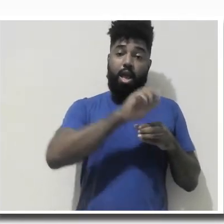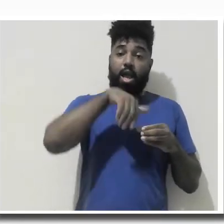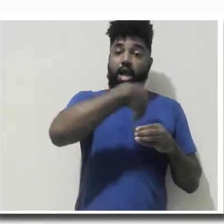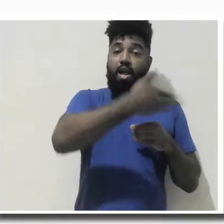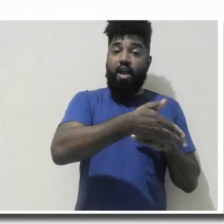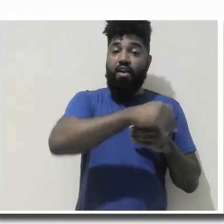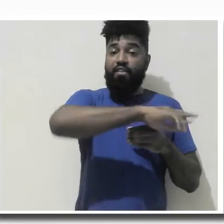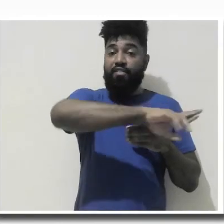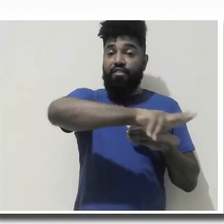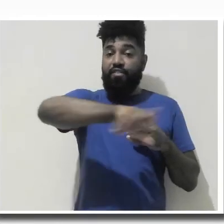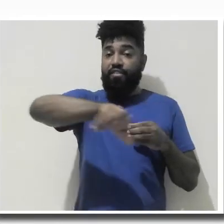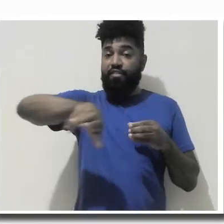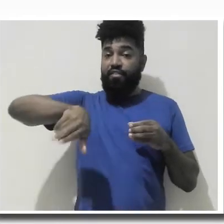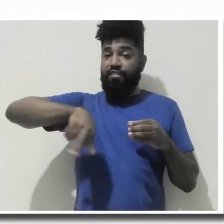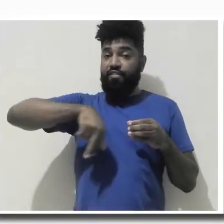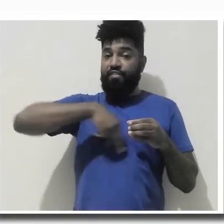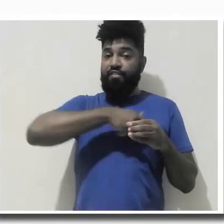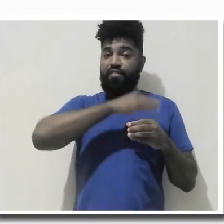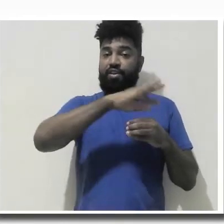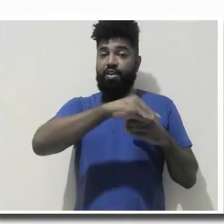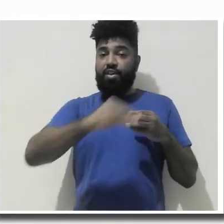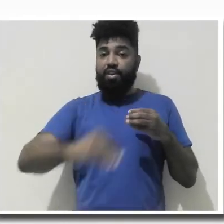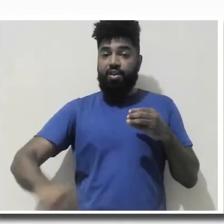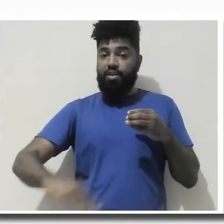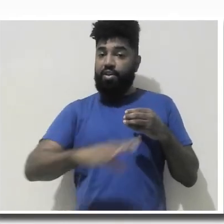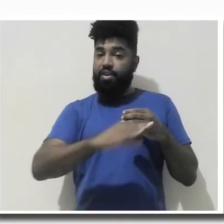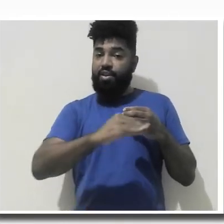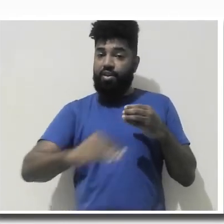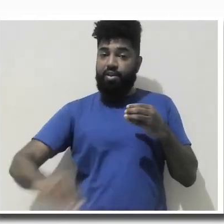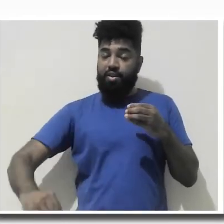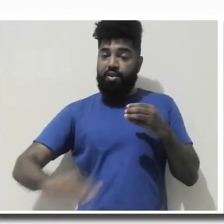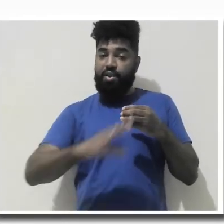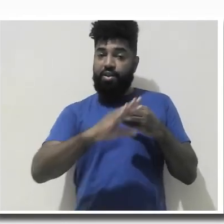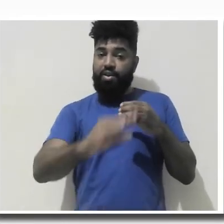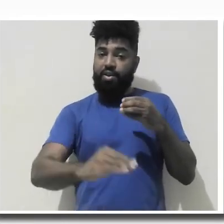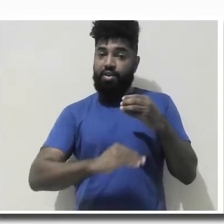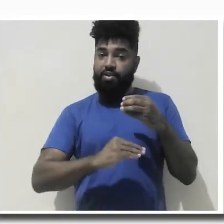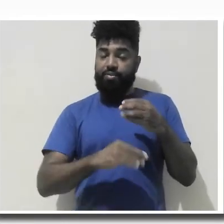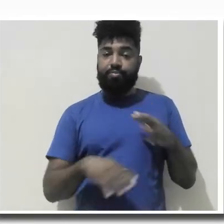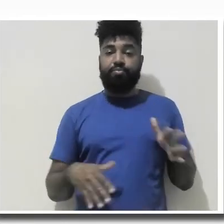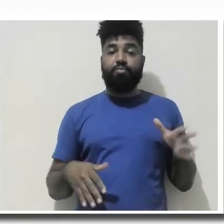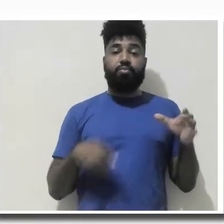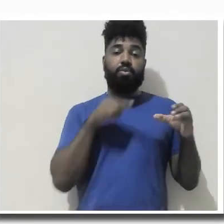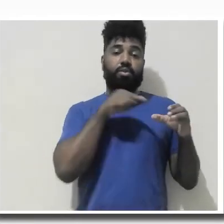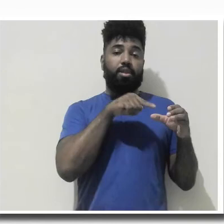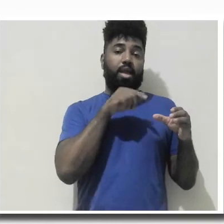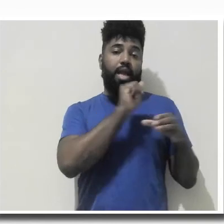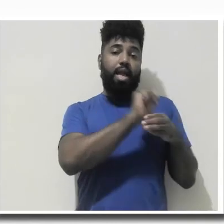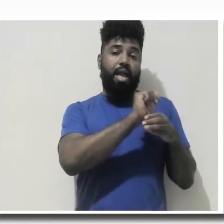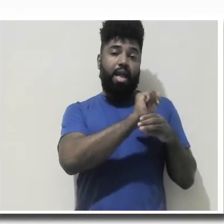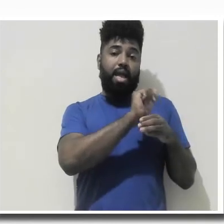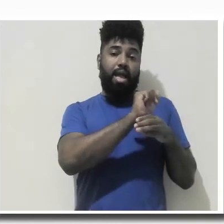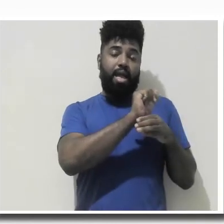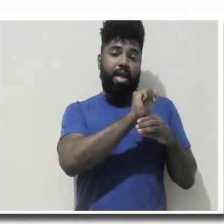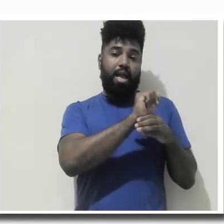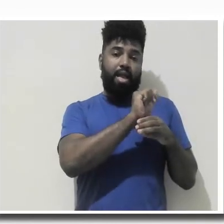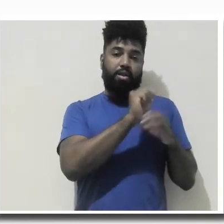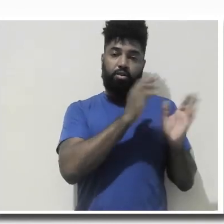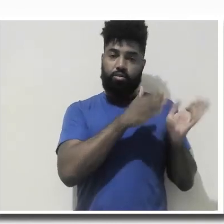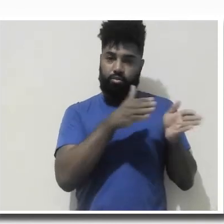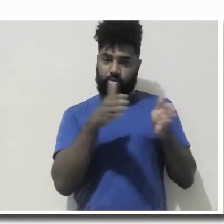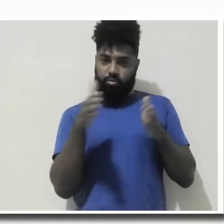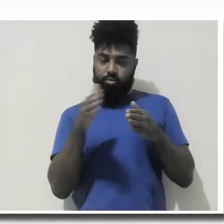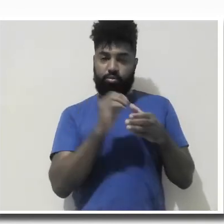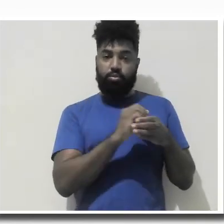Quais são os elementos que estão em A? Posso colocar aqui embaixo. Ó. O A é o conjunto formado pelos elementos. Vou colocar em